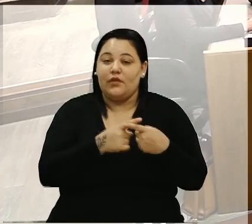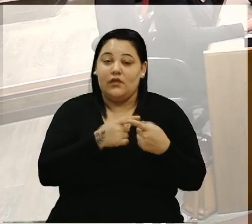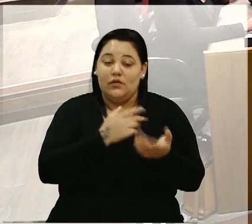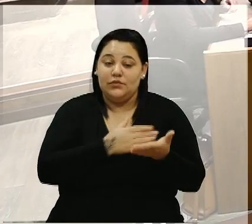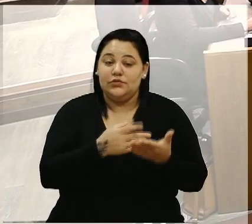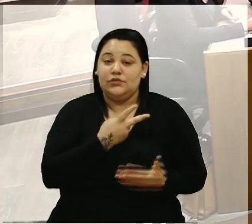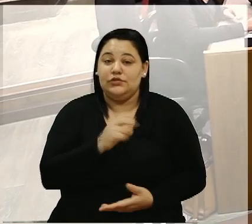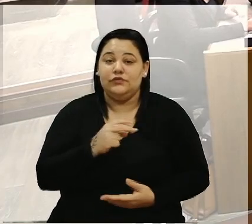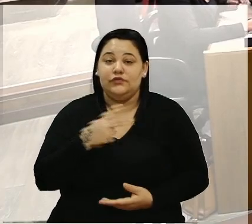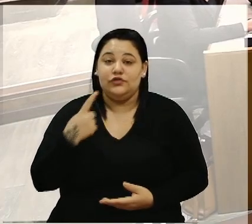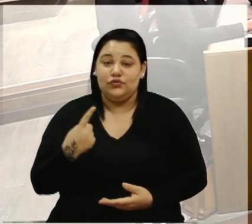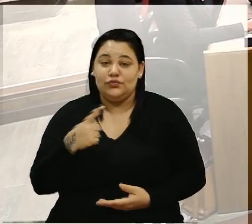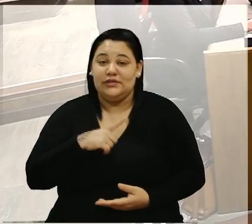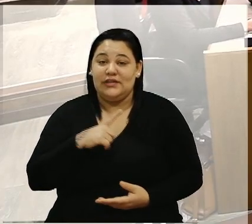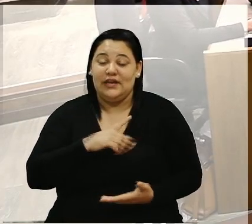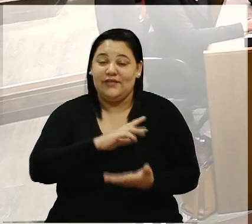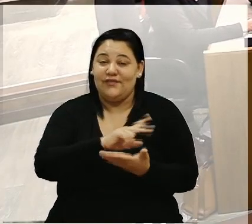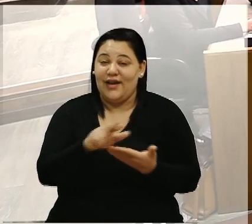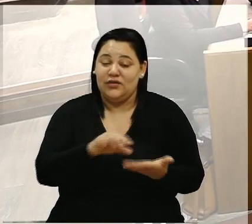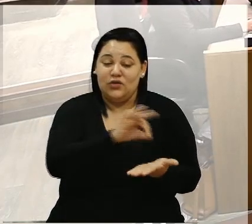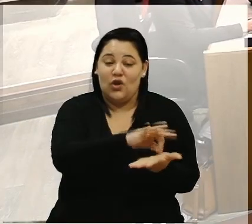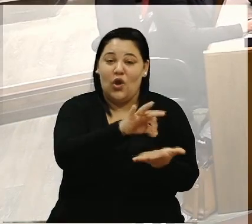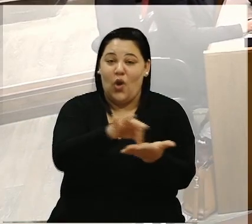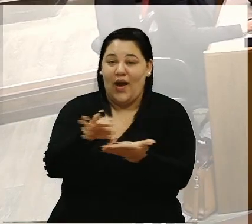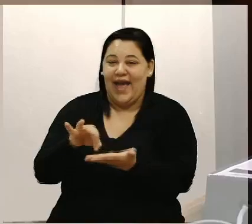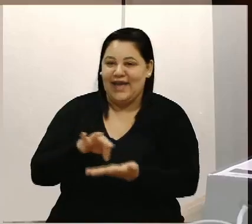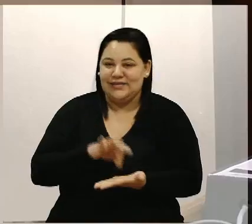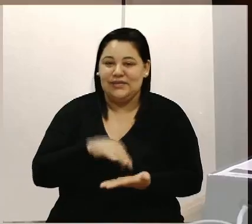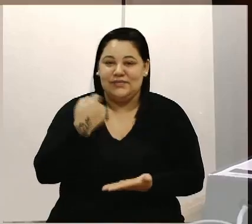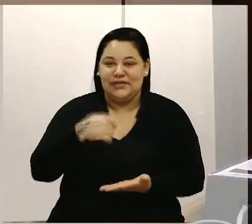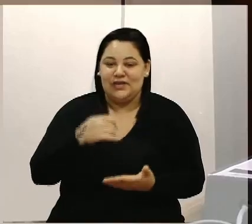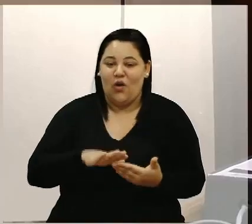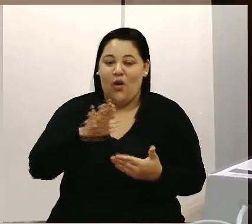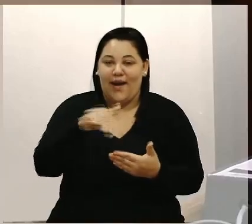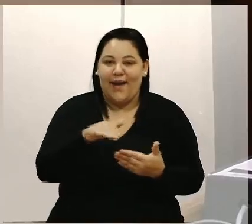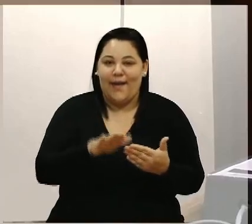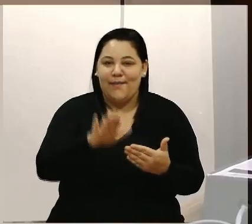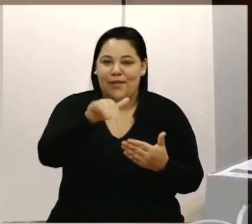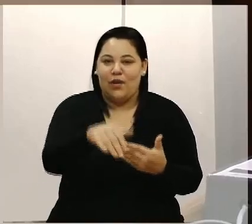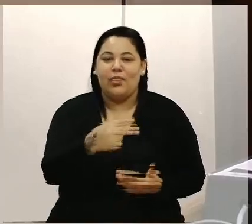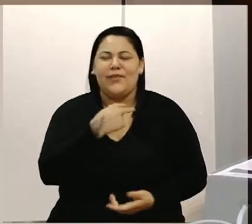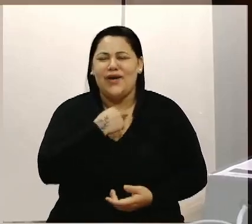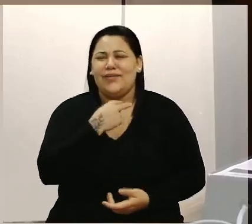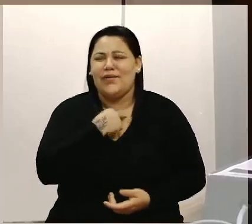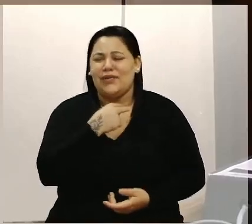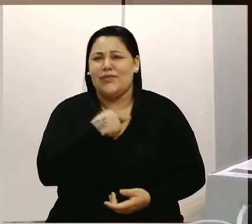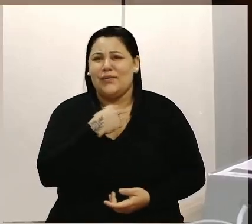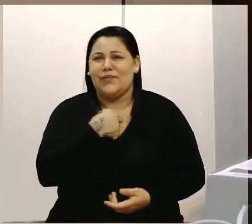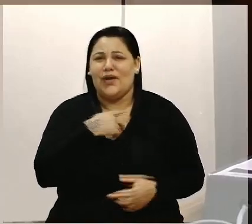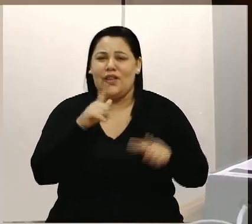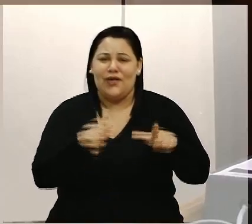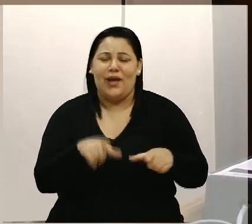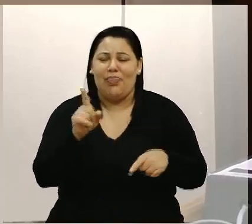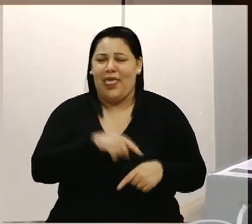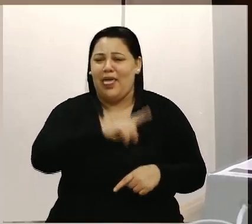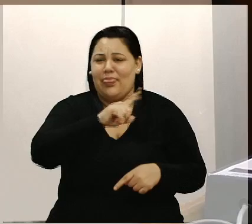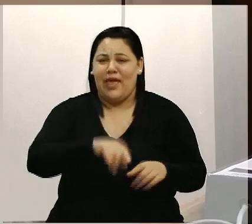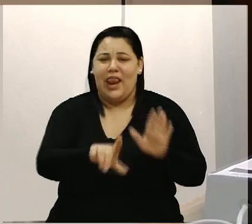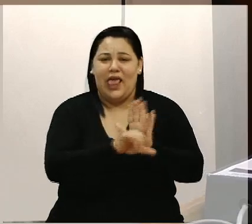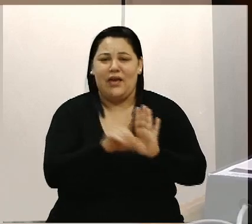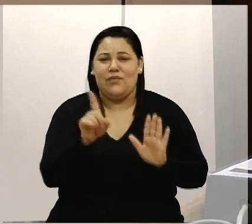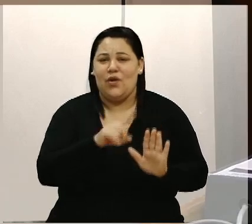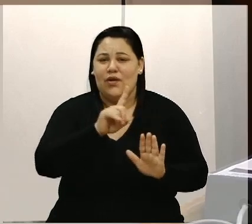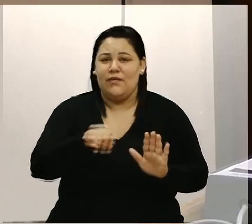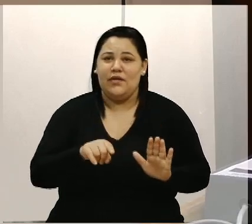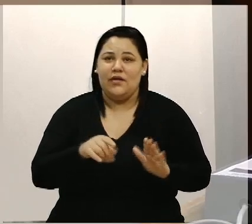pontos que necessitam de quebra-mola ou lombofaixa. Aí não pode em lugar nenhum, a legislação não permite. Do